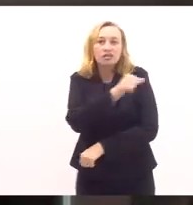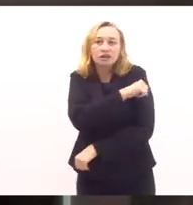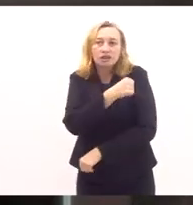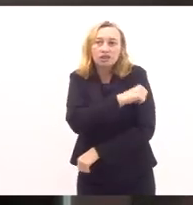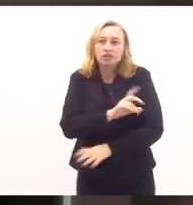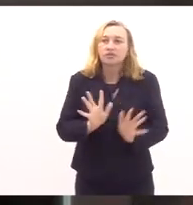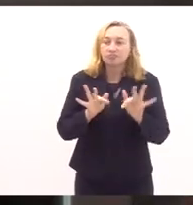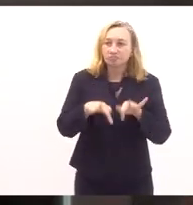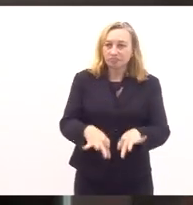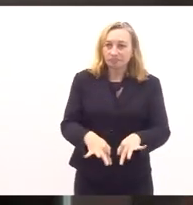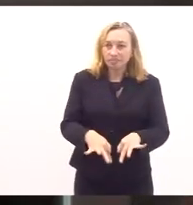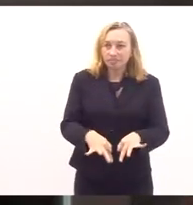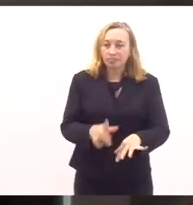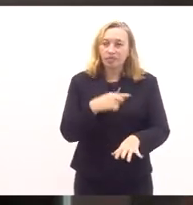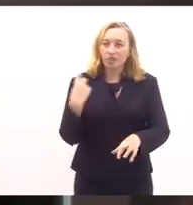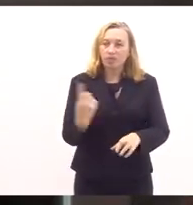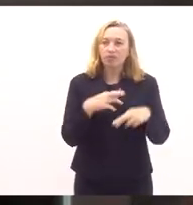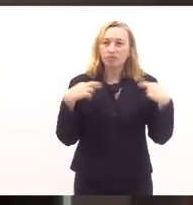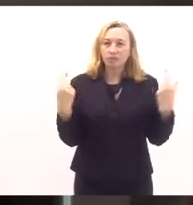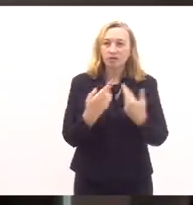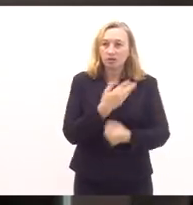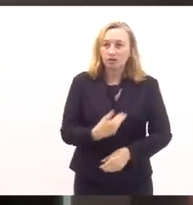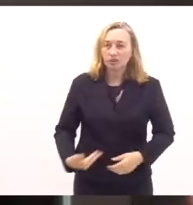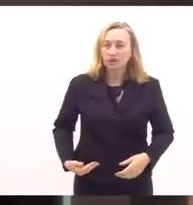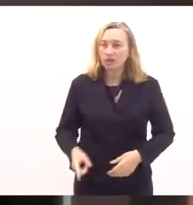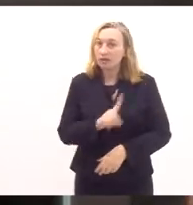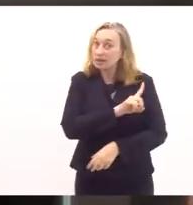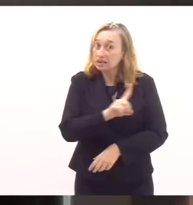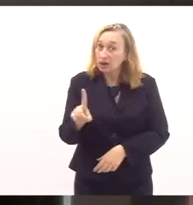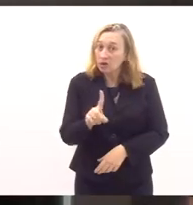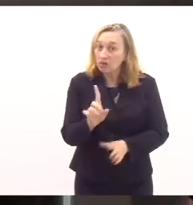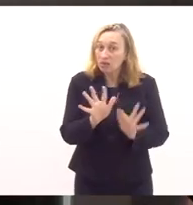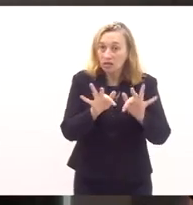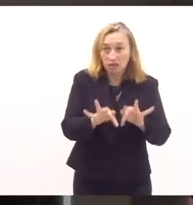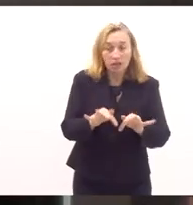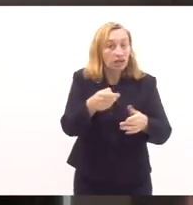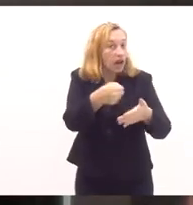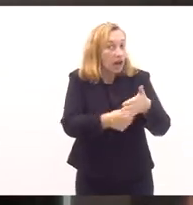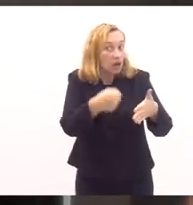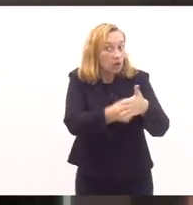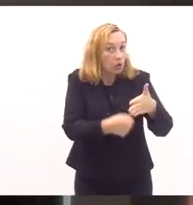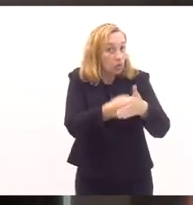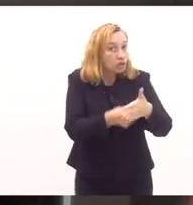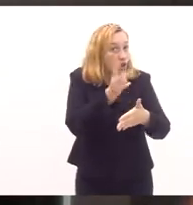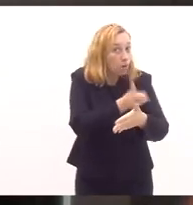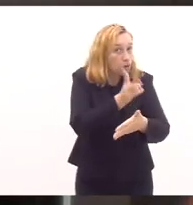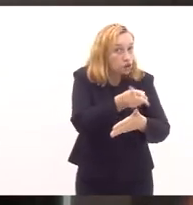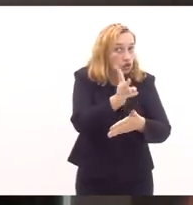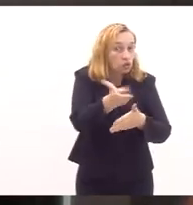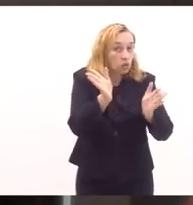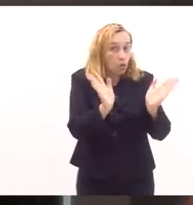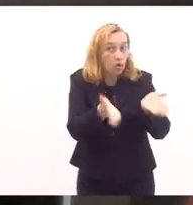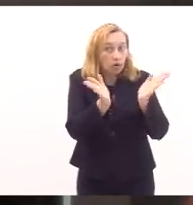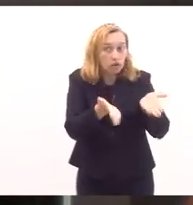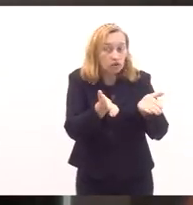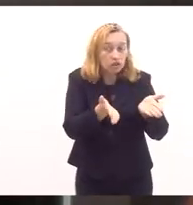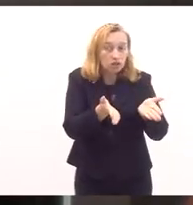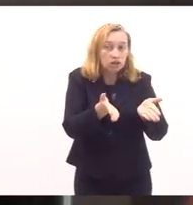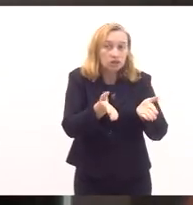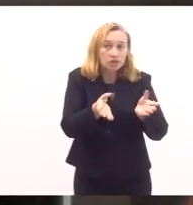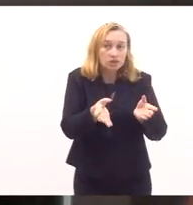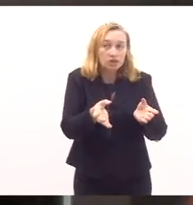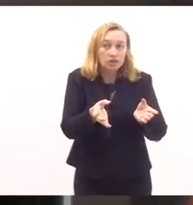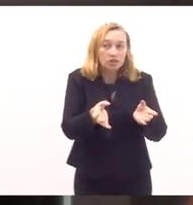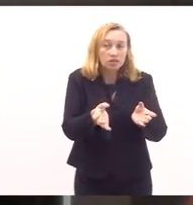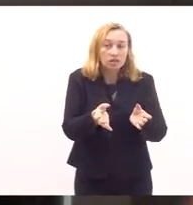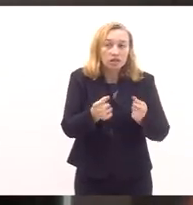está encerrando a nossa audiência, mas não encerrando a luta. Ela continua. Hoje, a gente, assim que